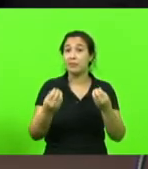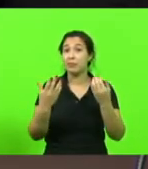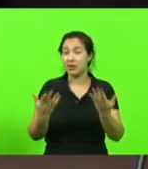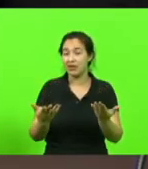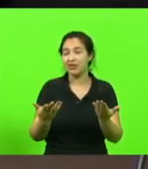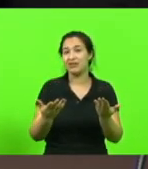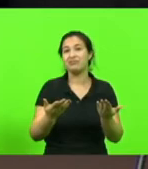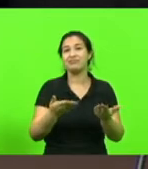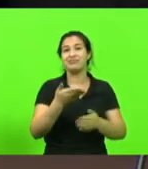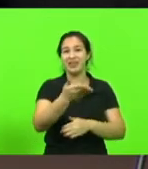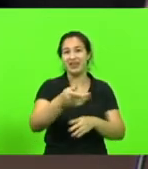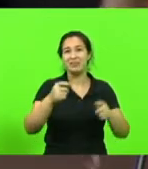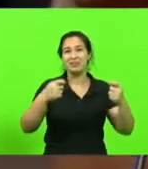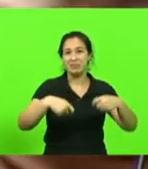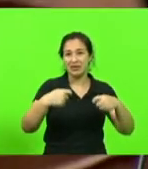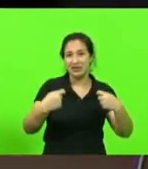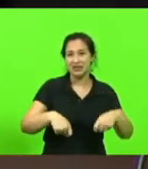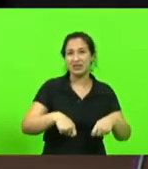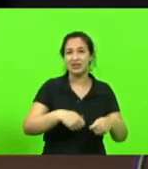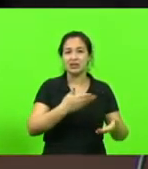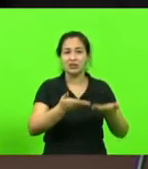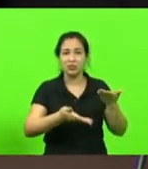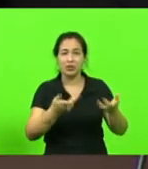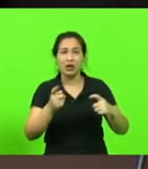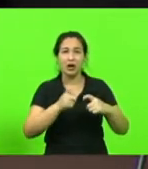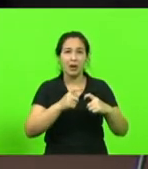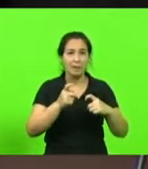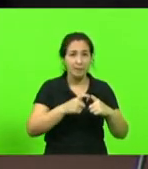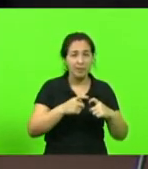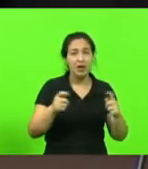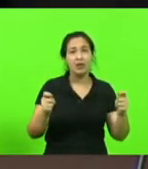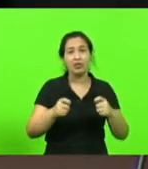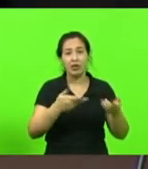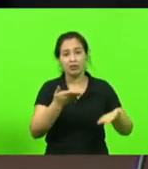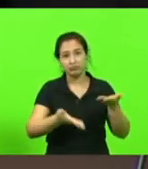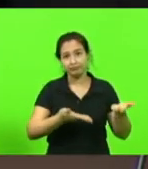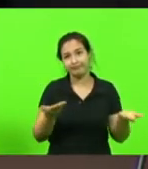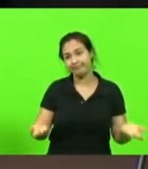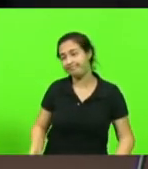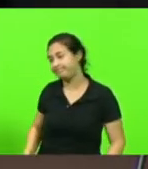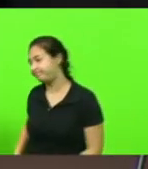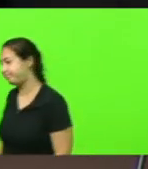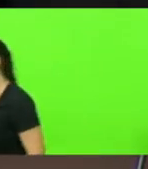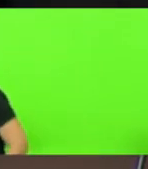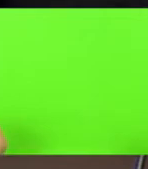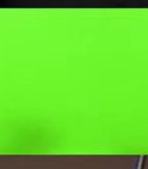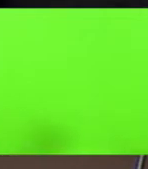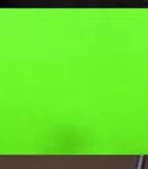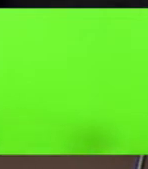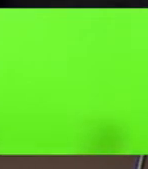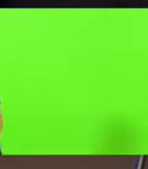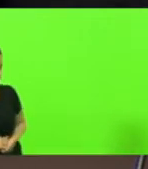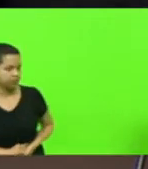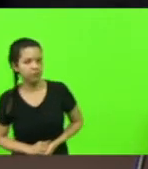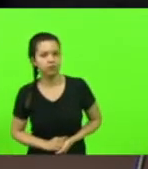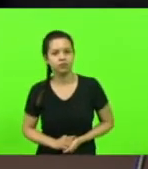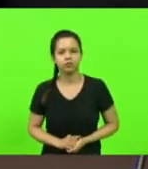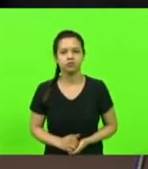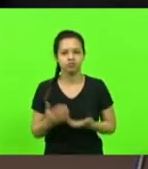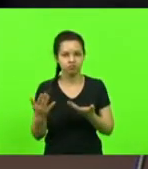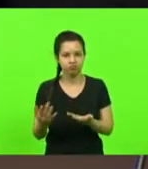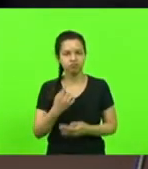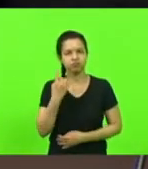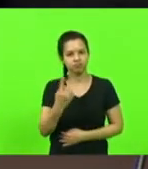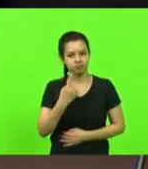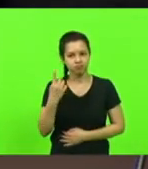levar a uma clínica veterinária para que possa fazer o cuidado. Então, com a vênia do deputado Márcio